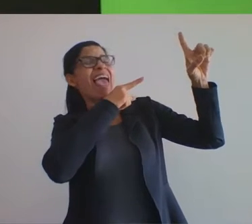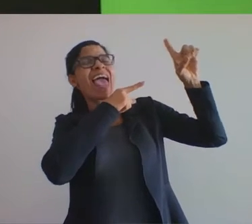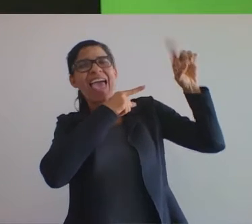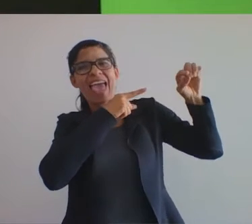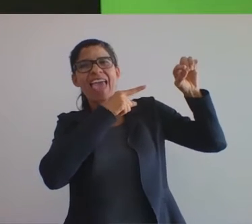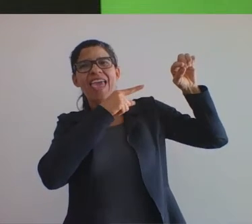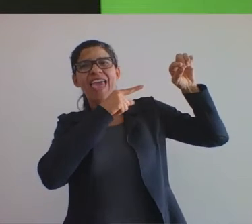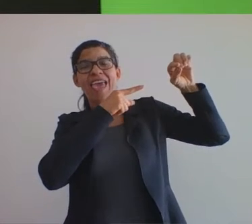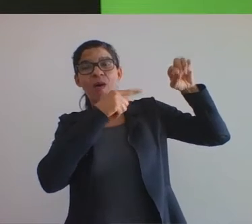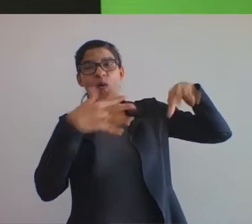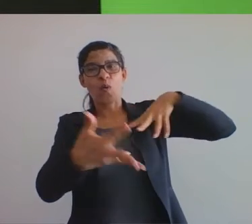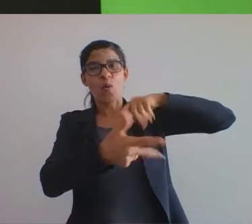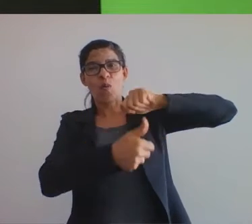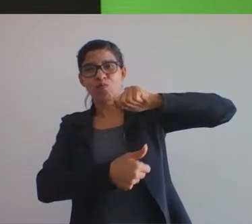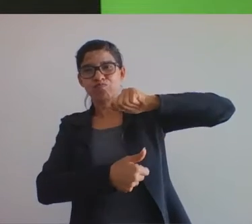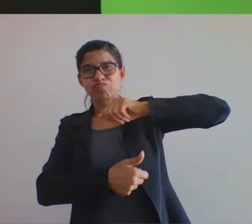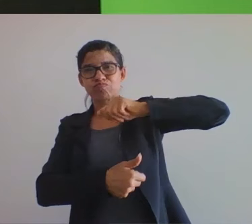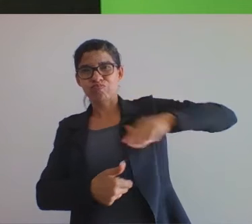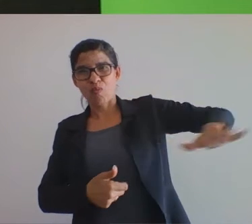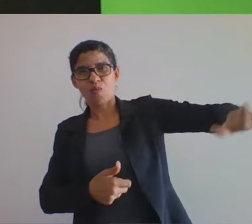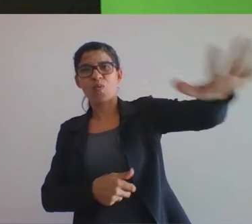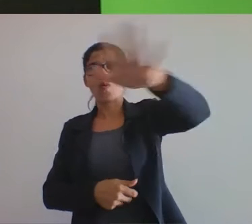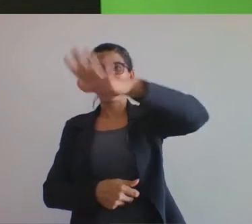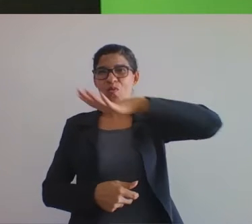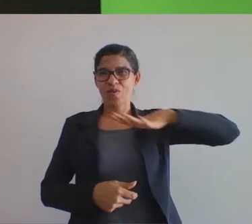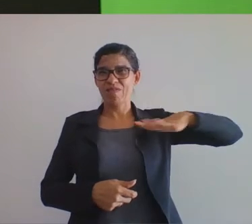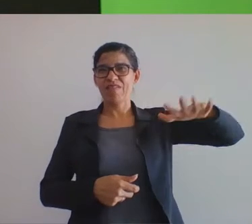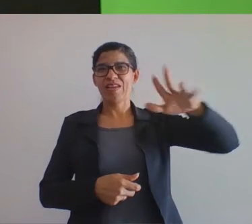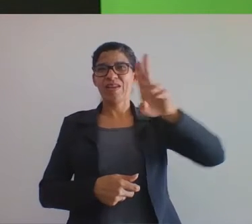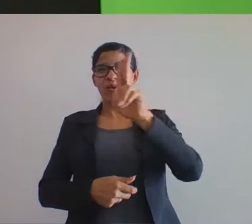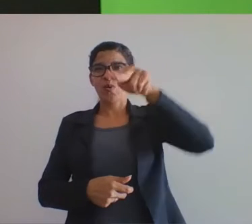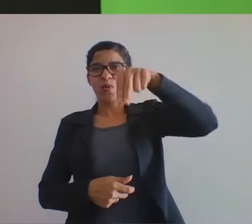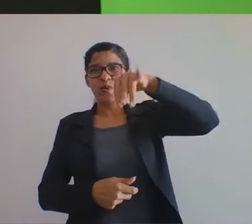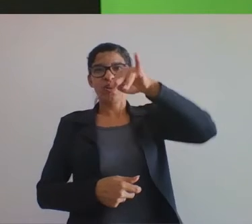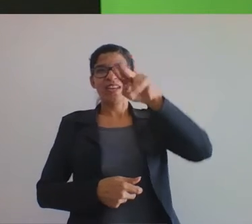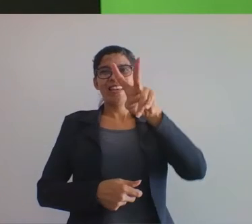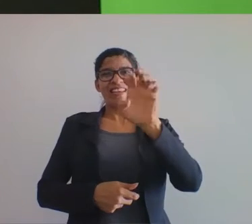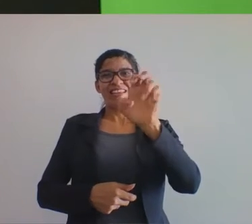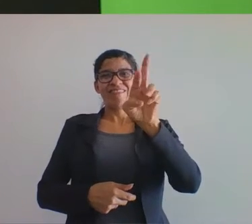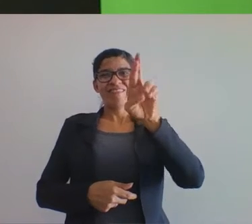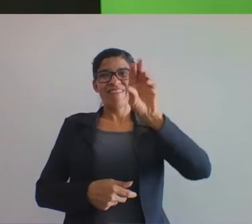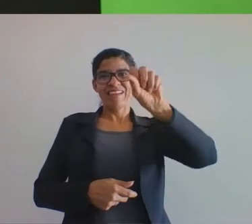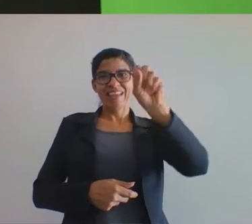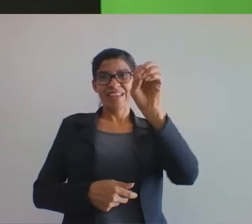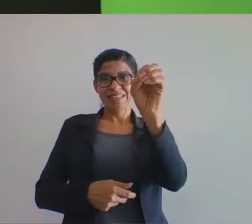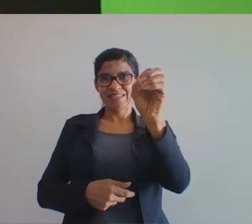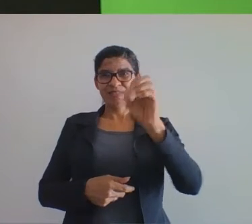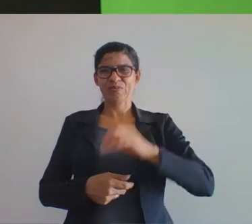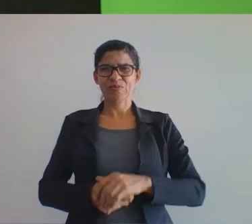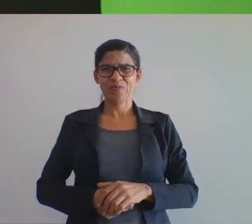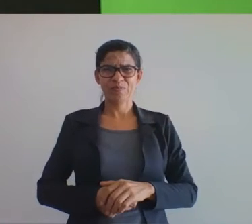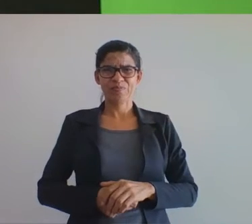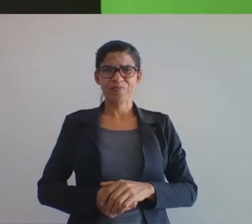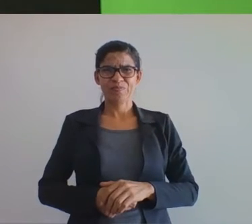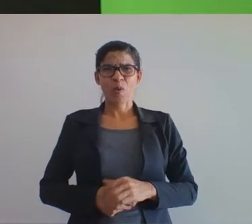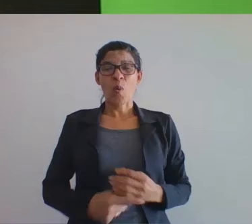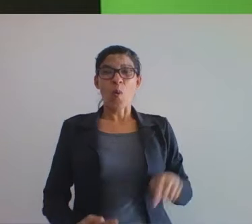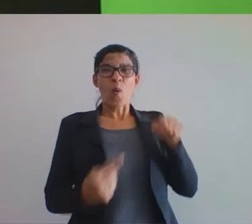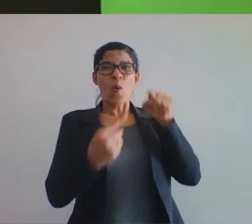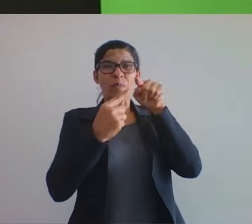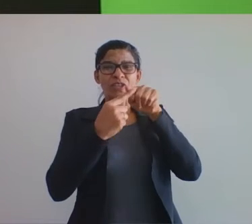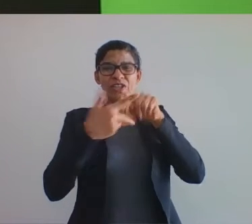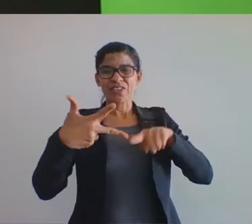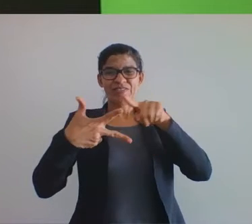sobretudo no que diz respeito do universo. Como determinado? O principal objetivo de Spinoza